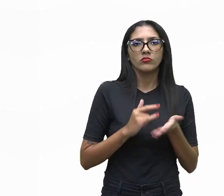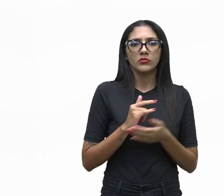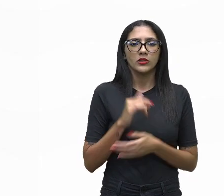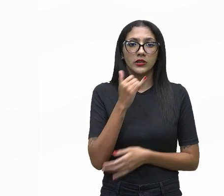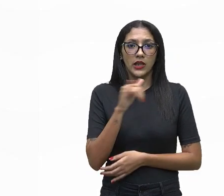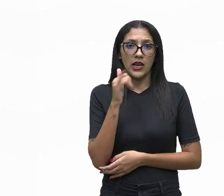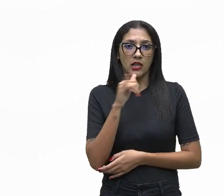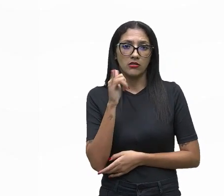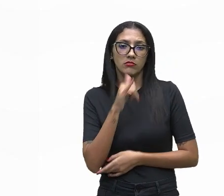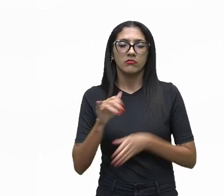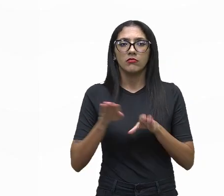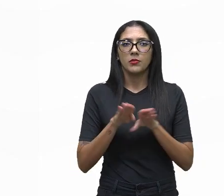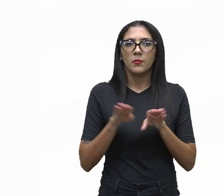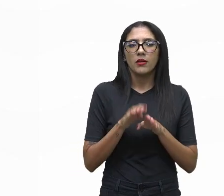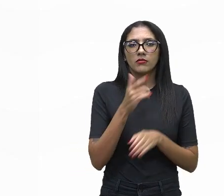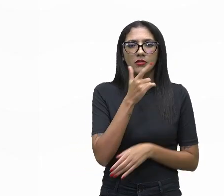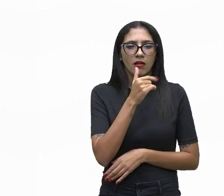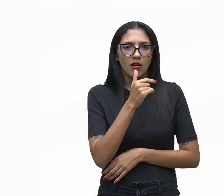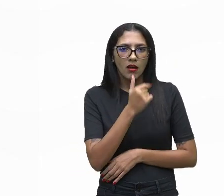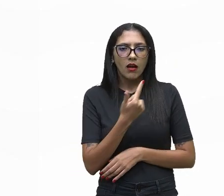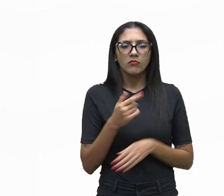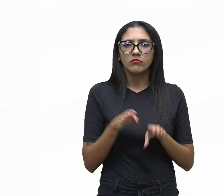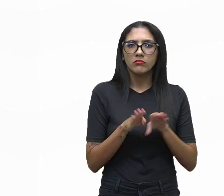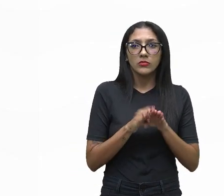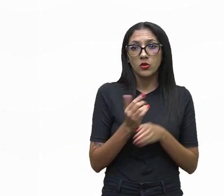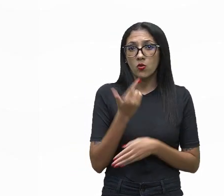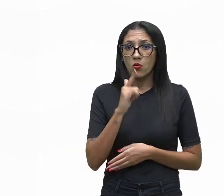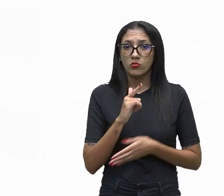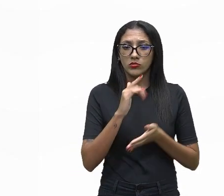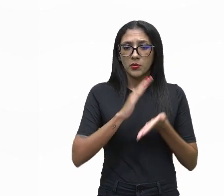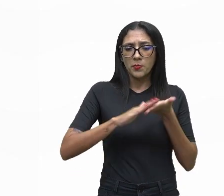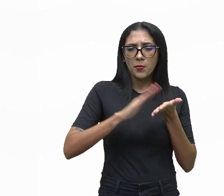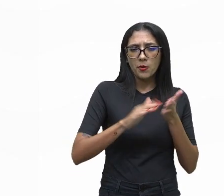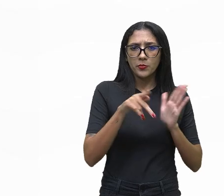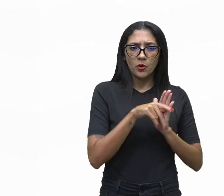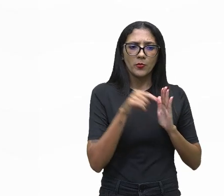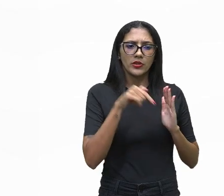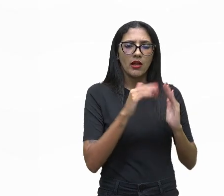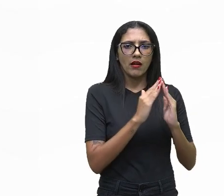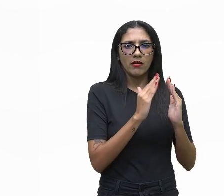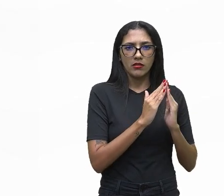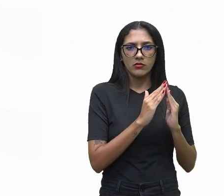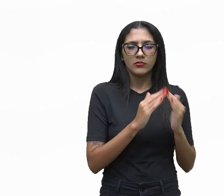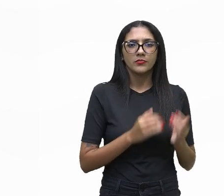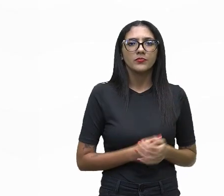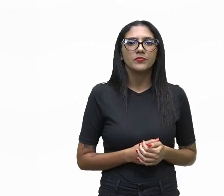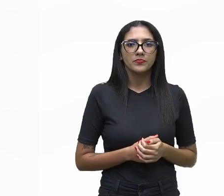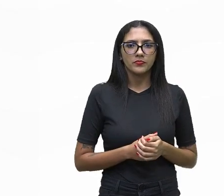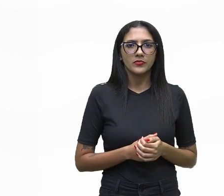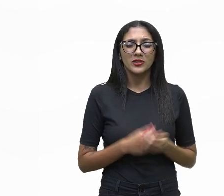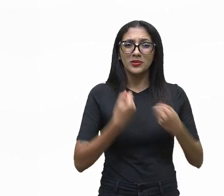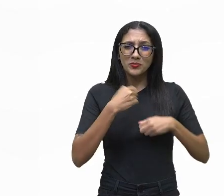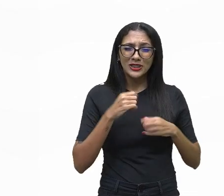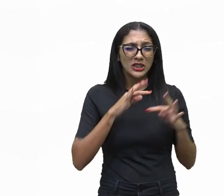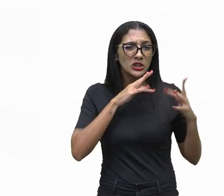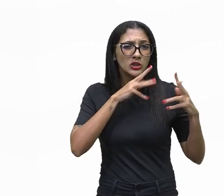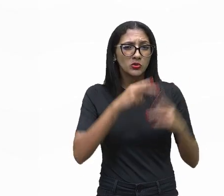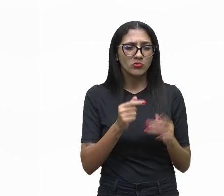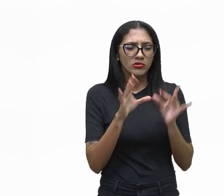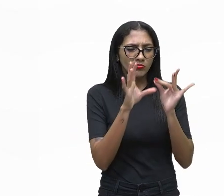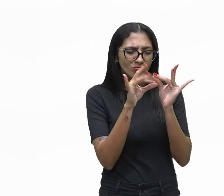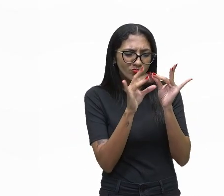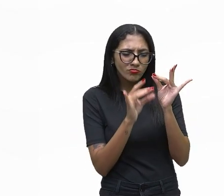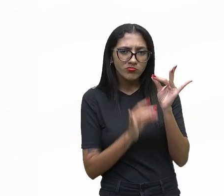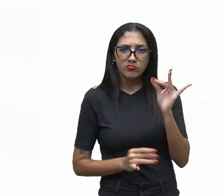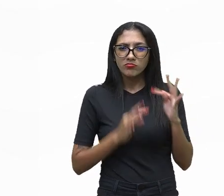energia, conta de água, qualquer outra despesa que você tenha na casa. O importante é que nenhum detalhe fique de fora,